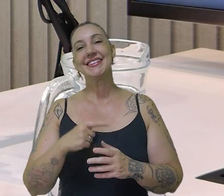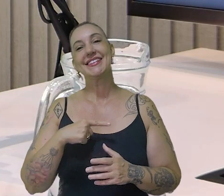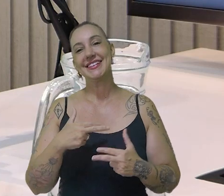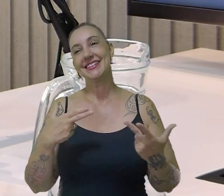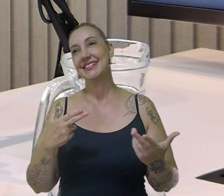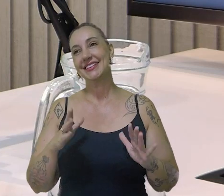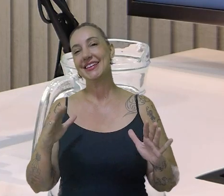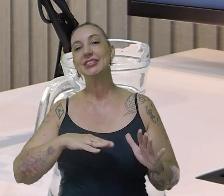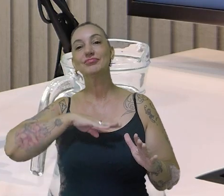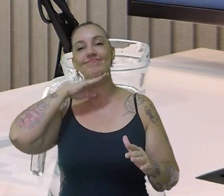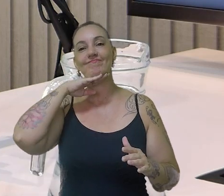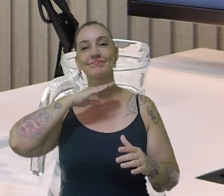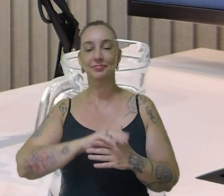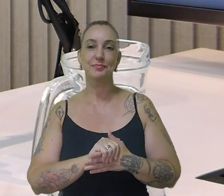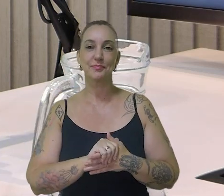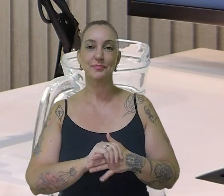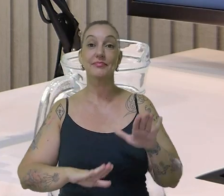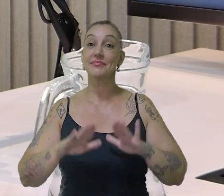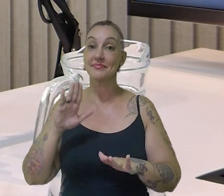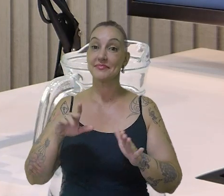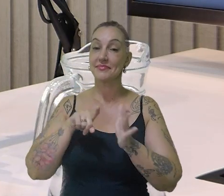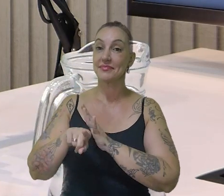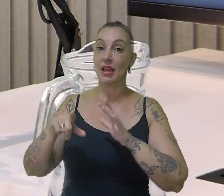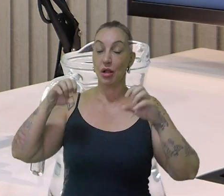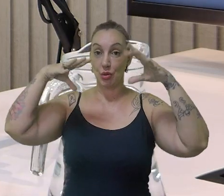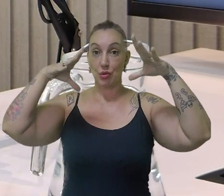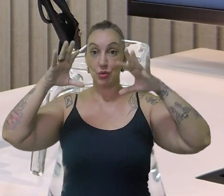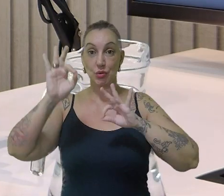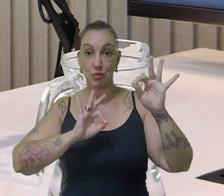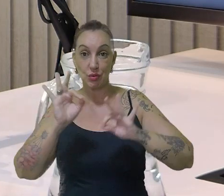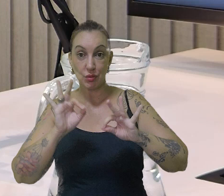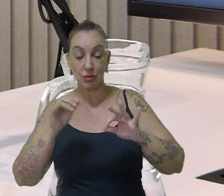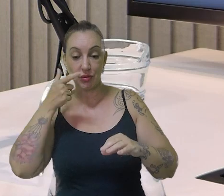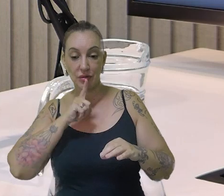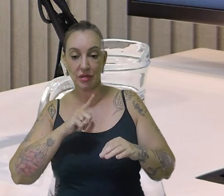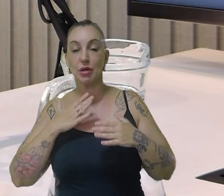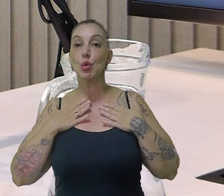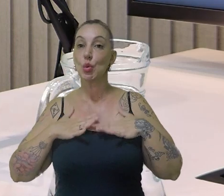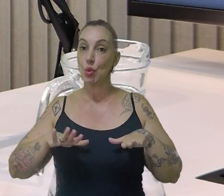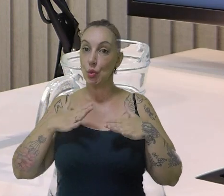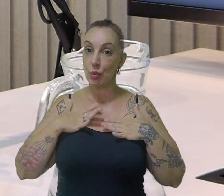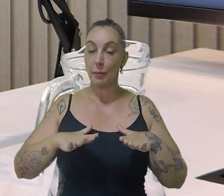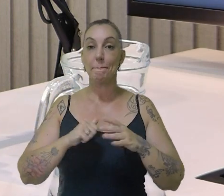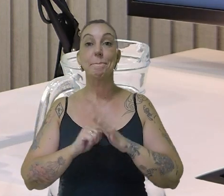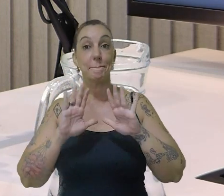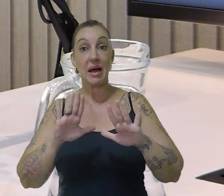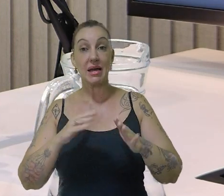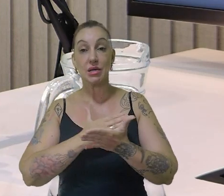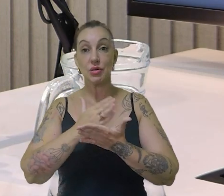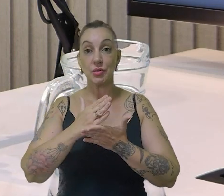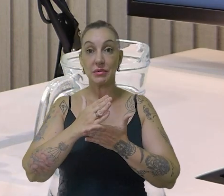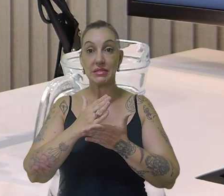assim enche o saco eh então às vezes eu pego uma luz para montar para poder dar uma uma aliviada assim mas eu